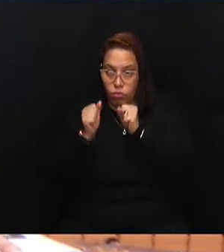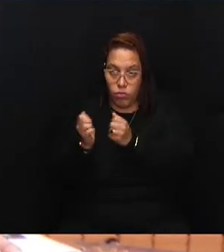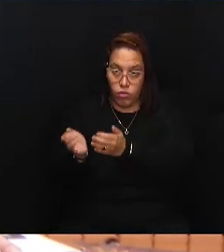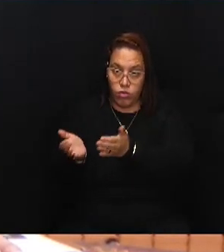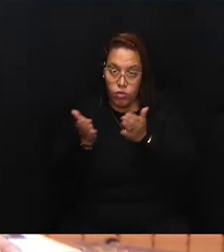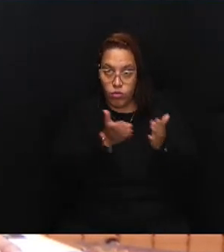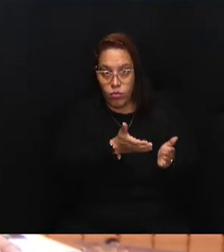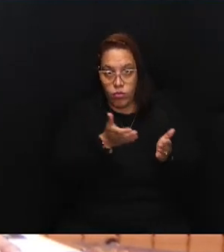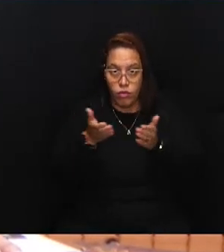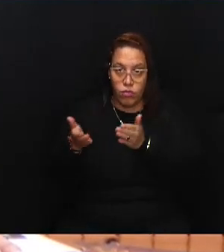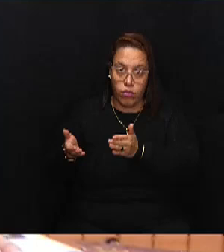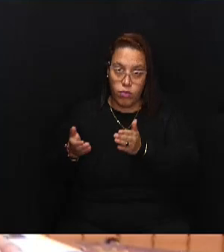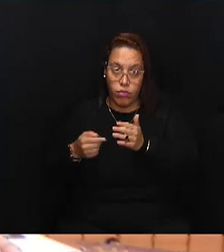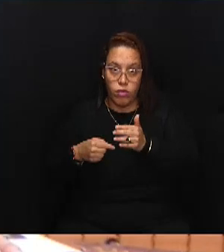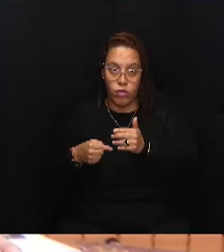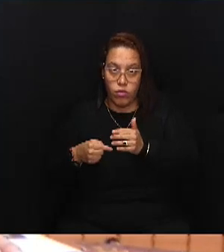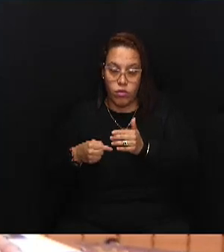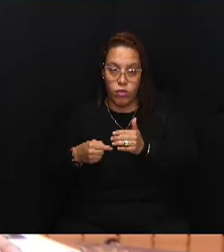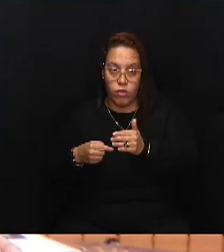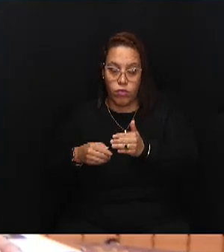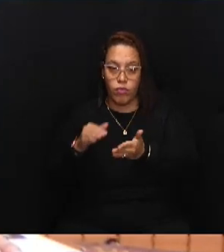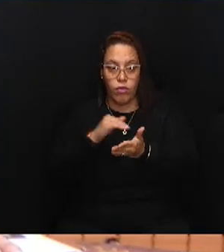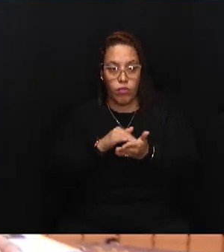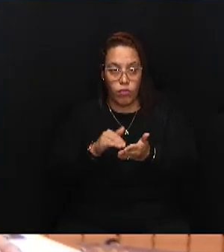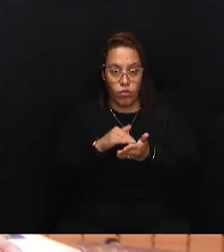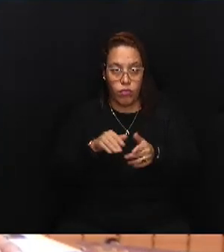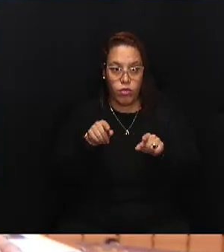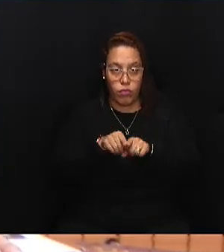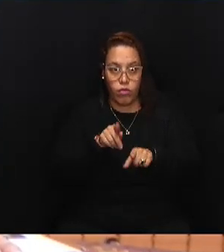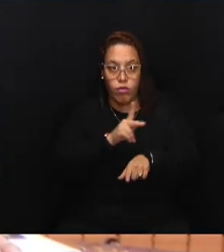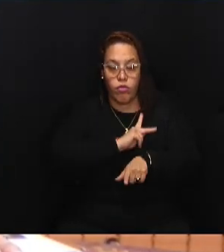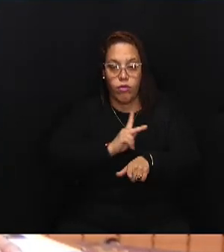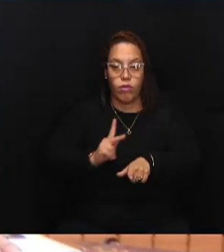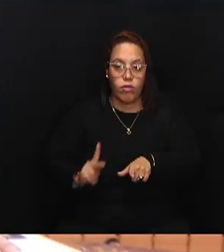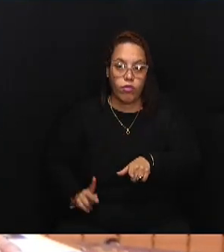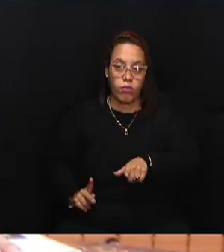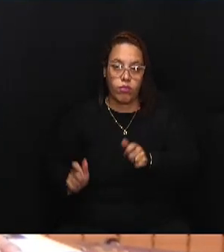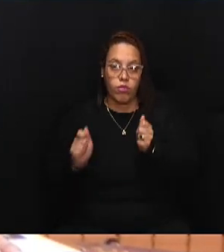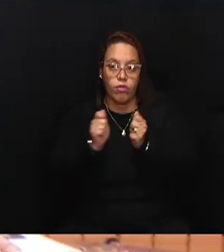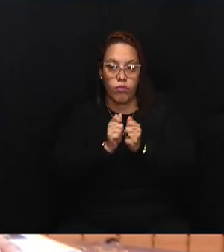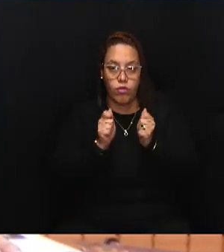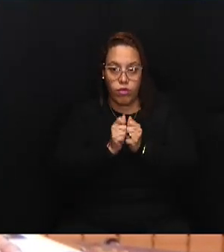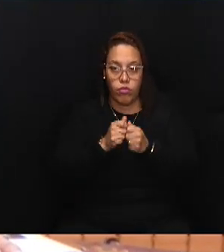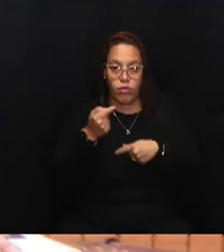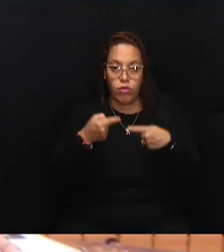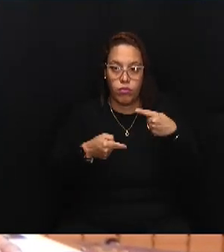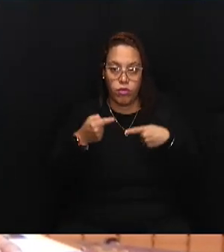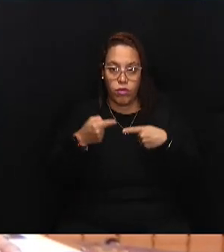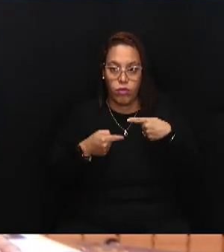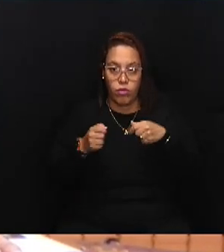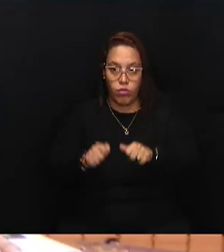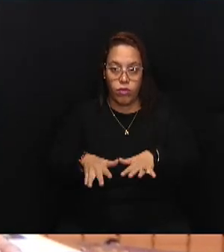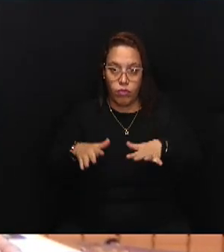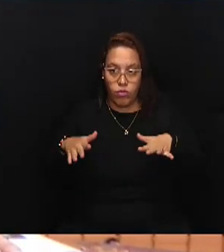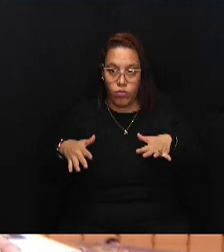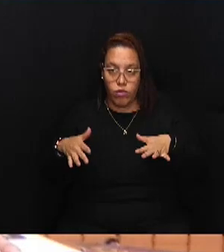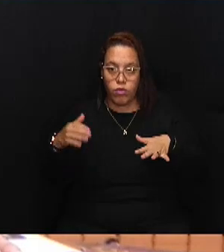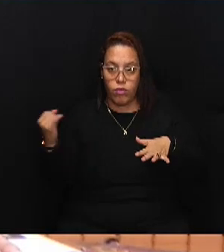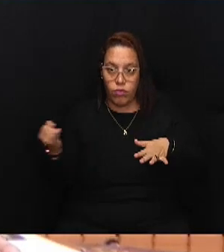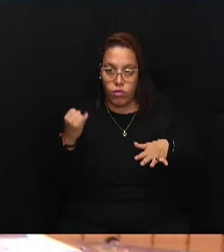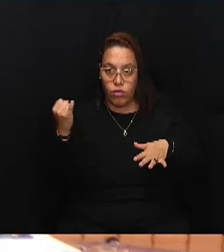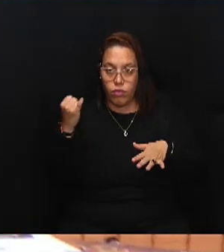trazer essas entidades e trazer os secretários também, os presidentes, que possa a gente estar junto aqui e fazer esses debates, essas audiências, porque eu acho que é muito